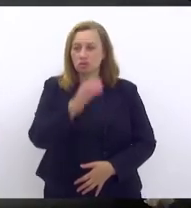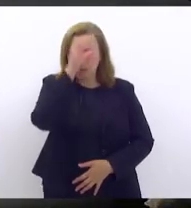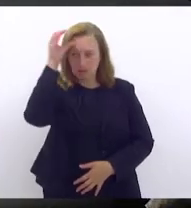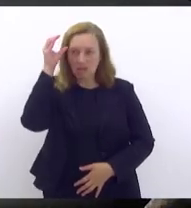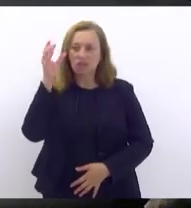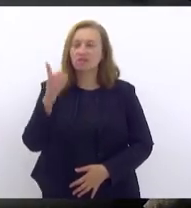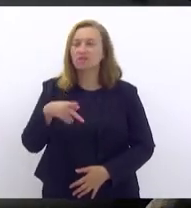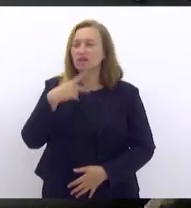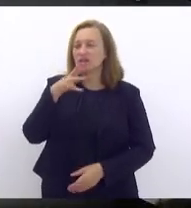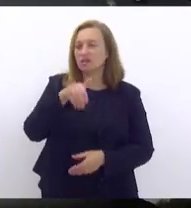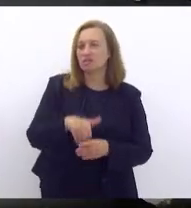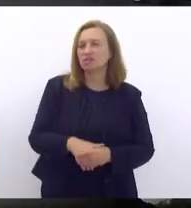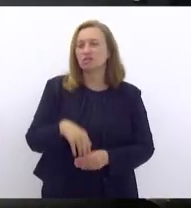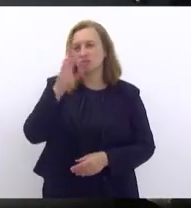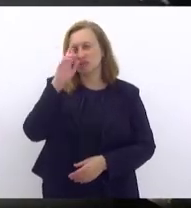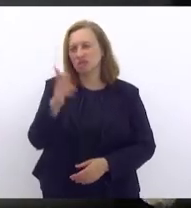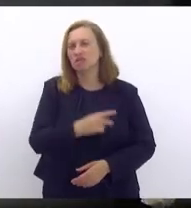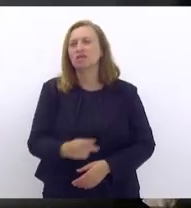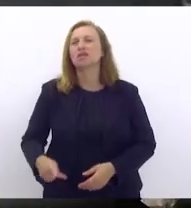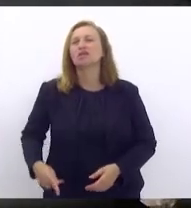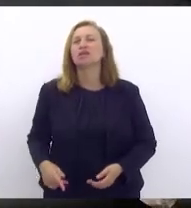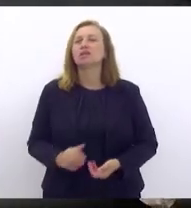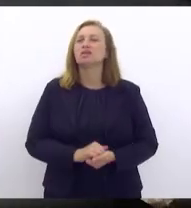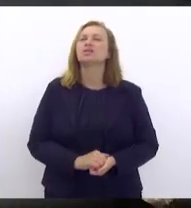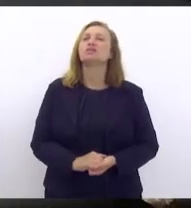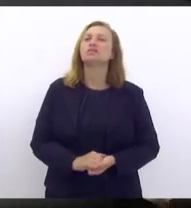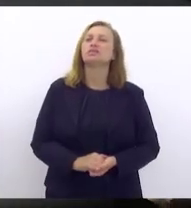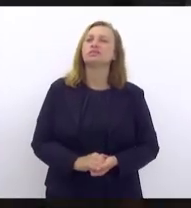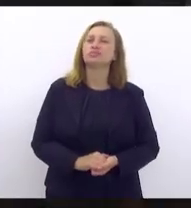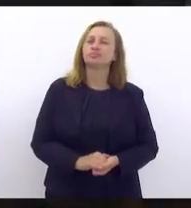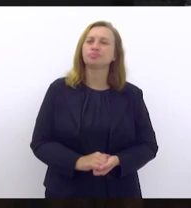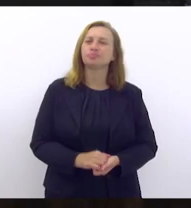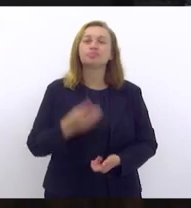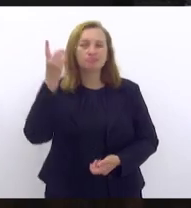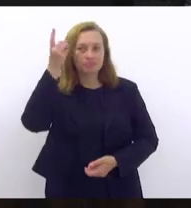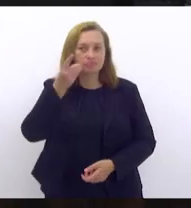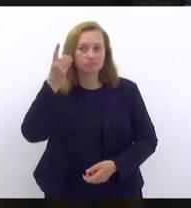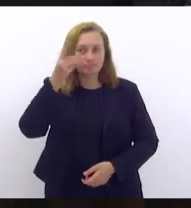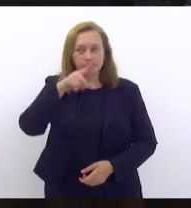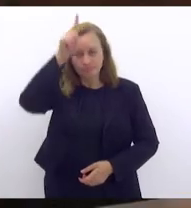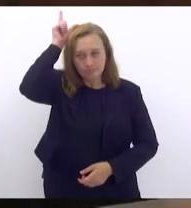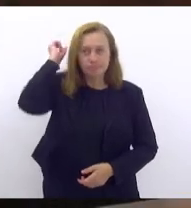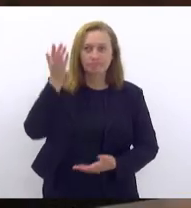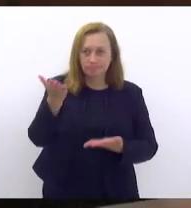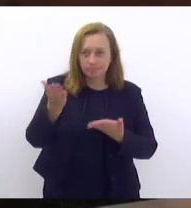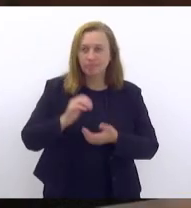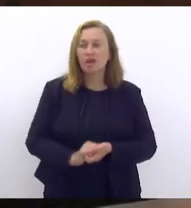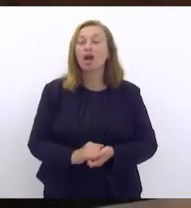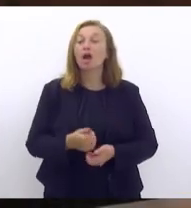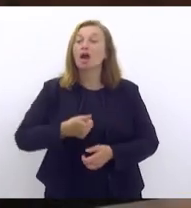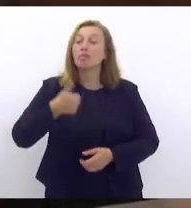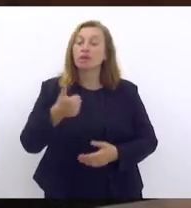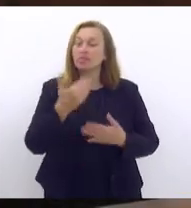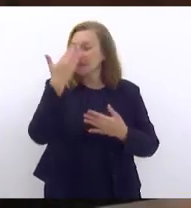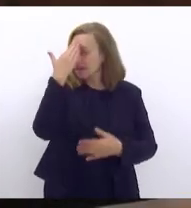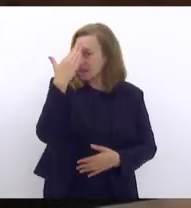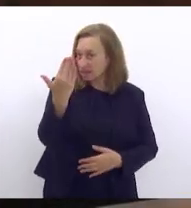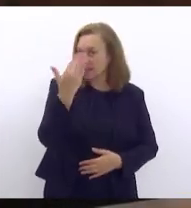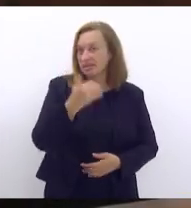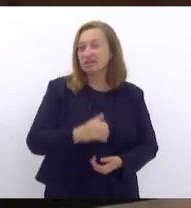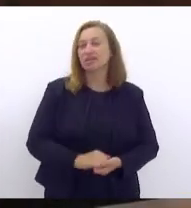Declaração de voto, senhor presidente. Declaração de voto. Deputado Luiz Paulo, por favor. Primeiro, eu queria